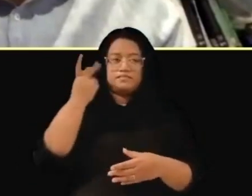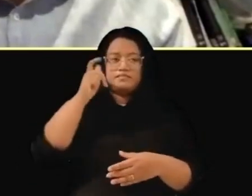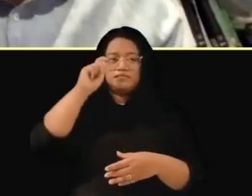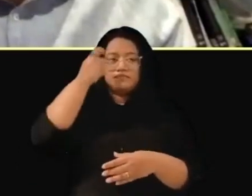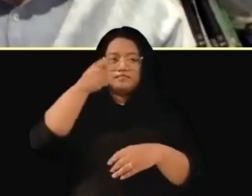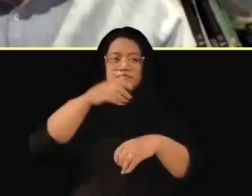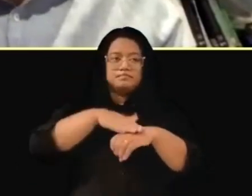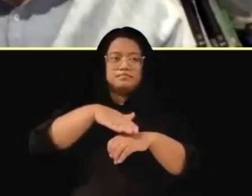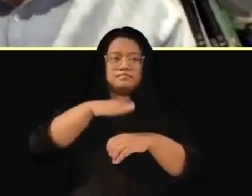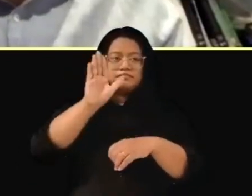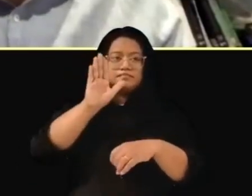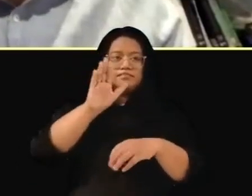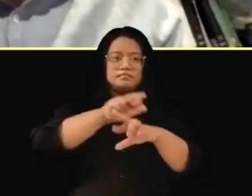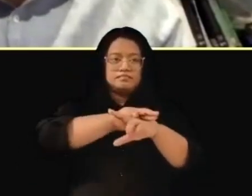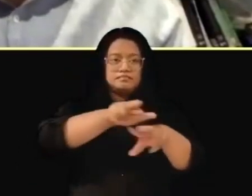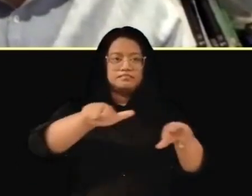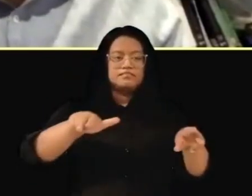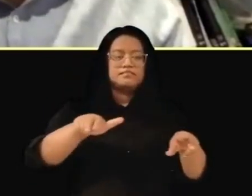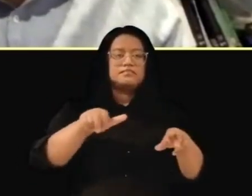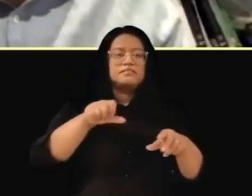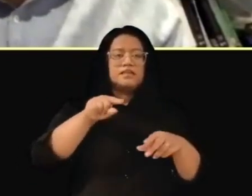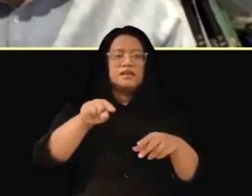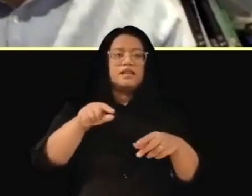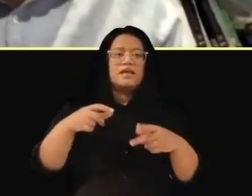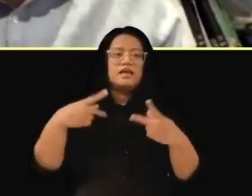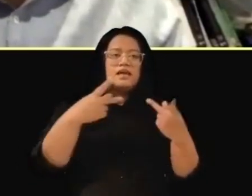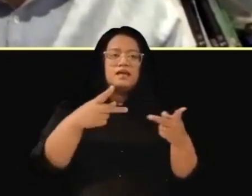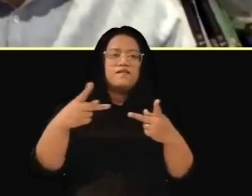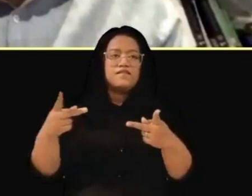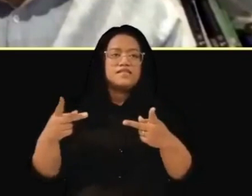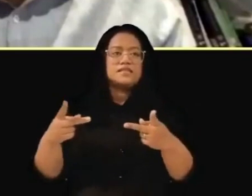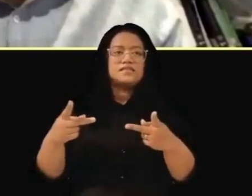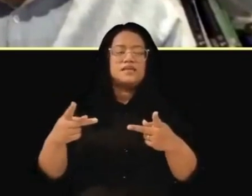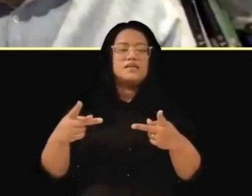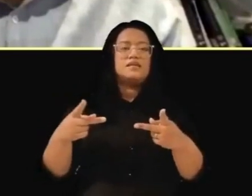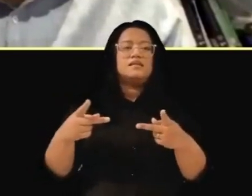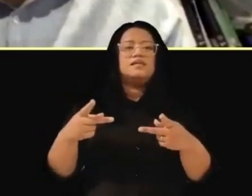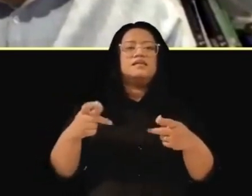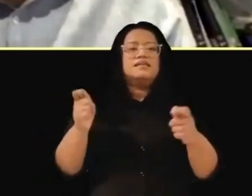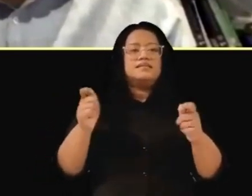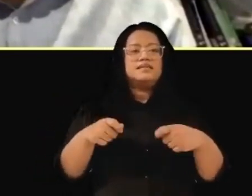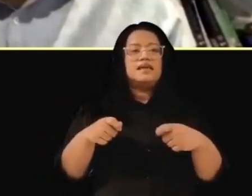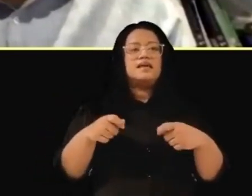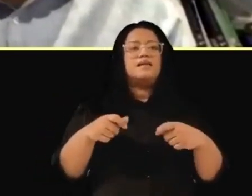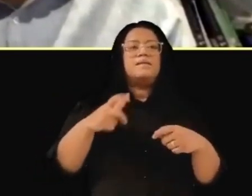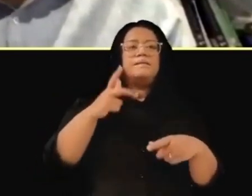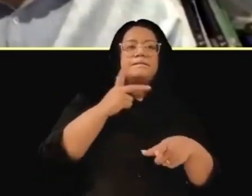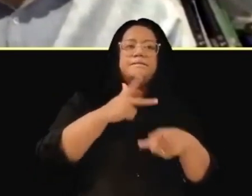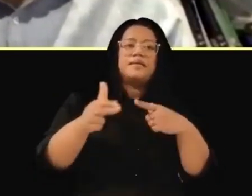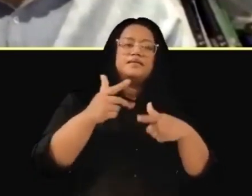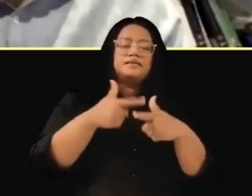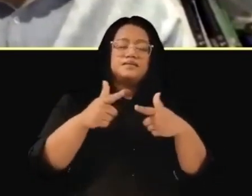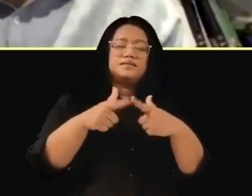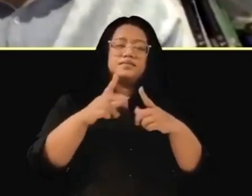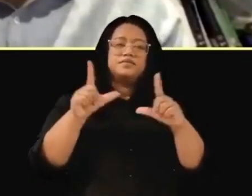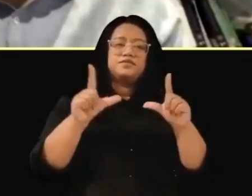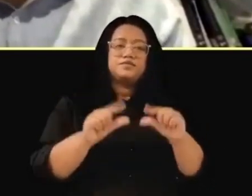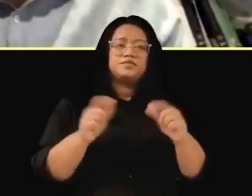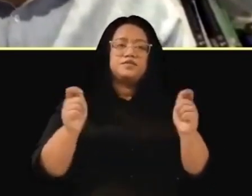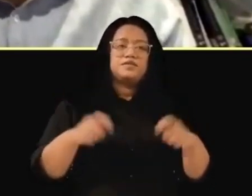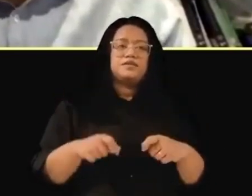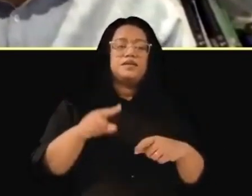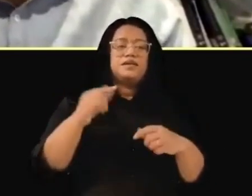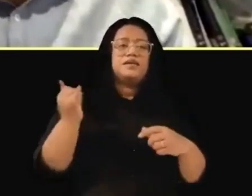judiciário, o artifício da visita de campo possa tentar suprir essa lacuna. Mas é uma questão muito importante, né,